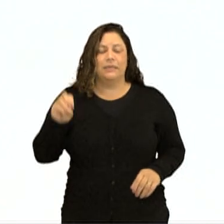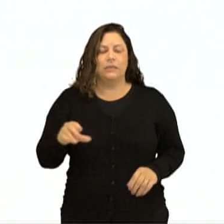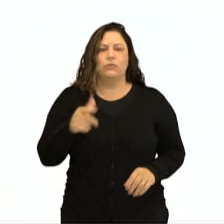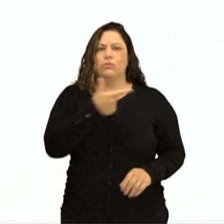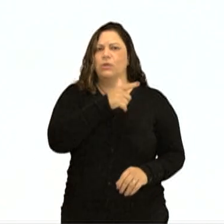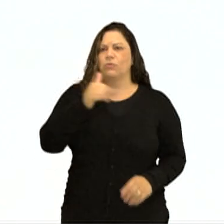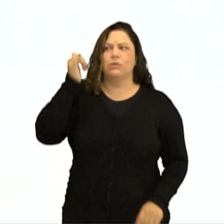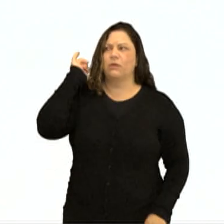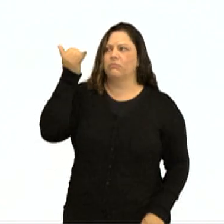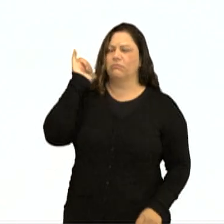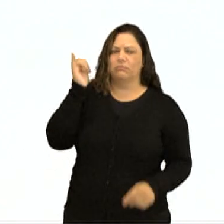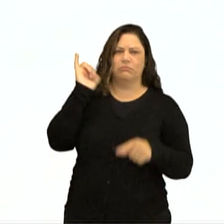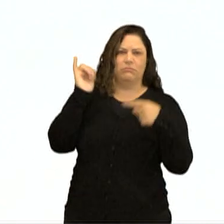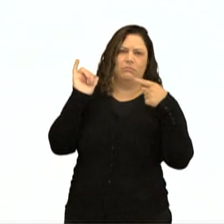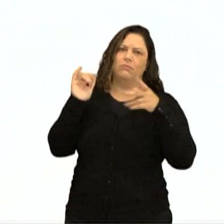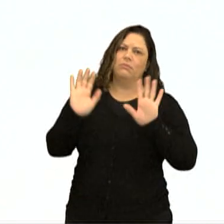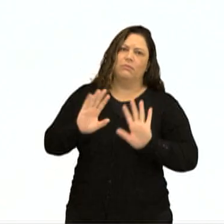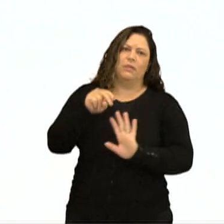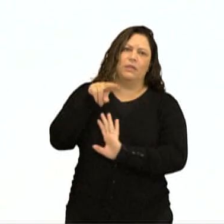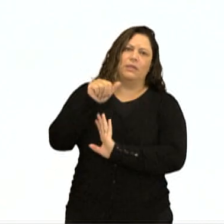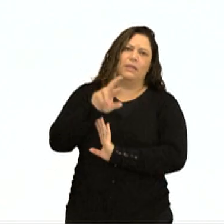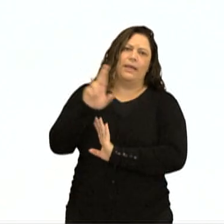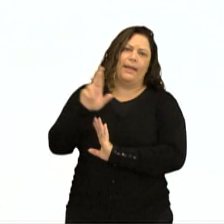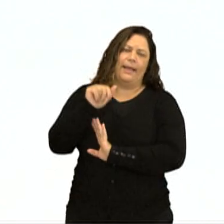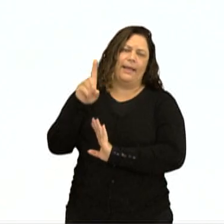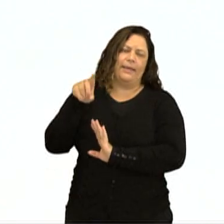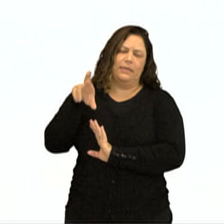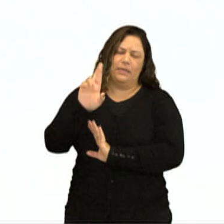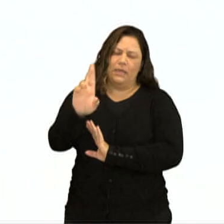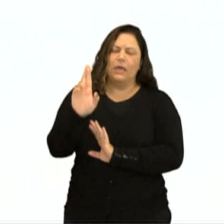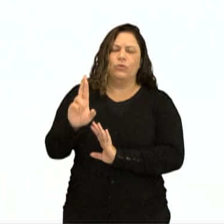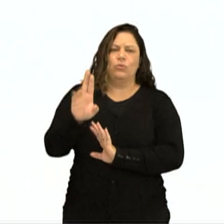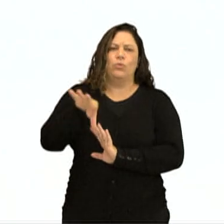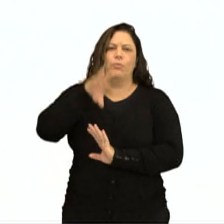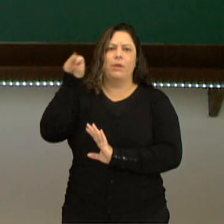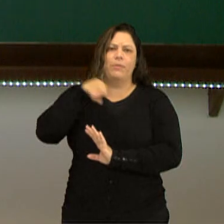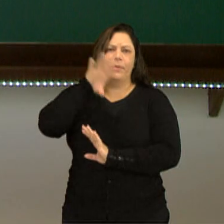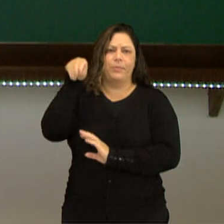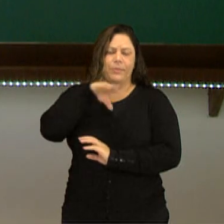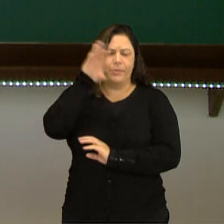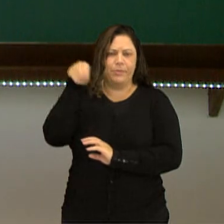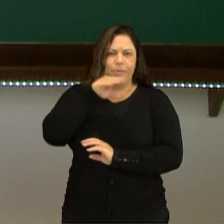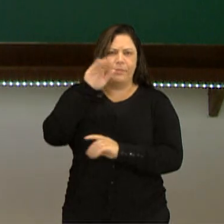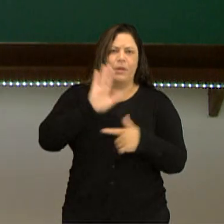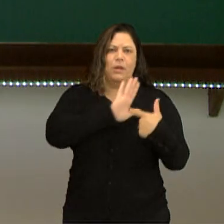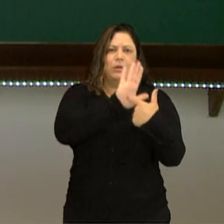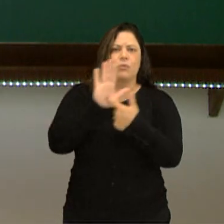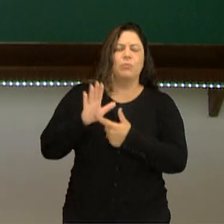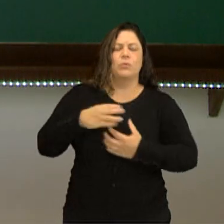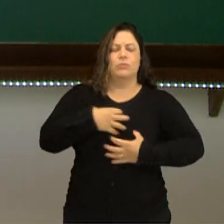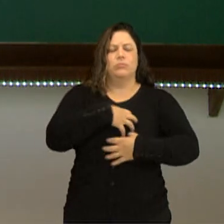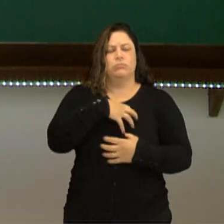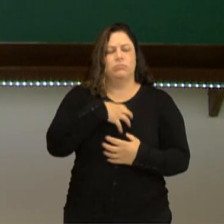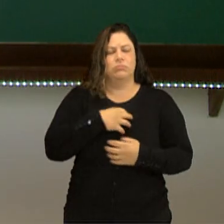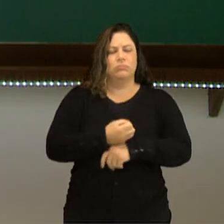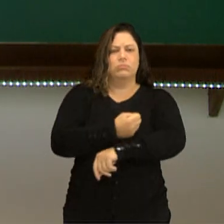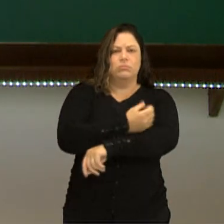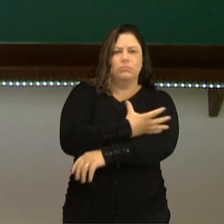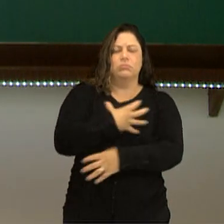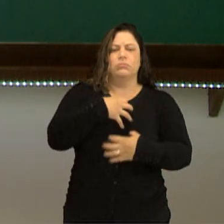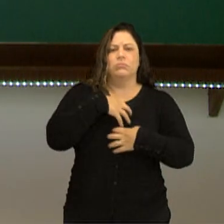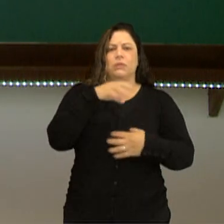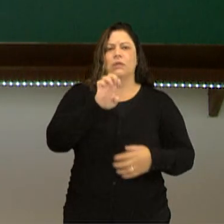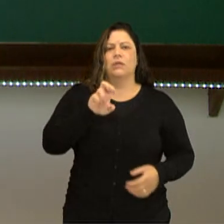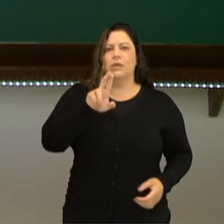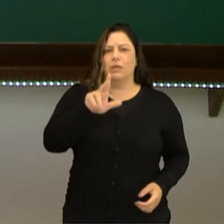narrador, nós chamamos essa voz que se pronuncia, que se expressa, que mostra os seus sentimentos, de eu lírico.